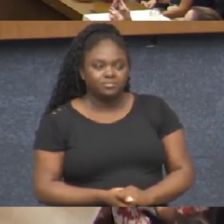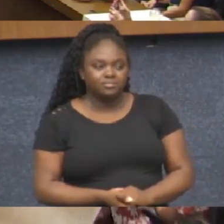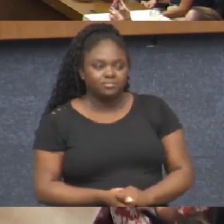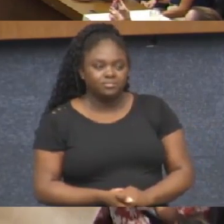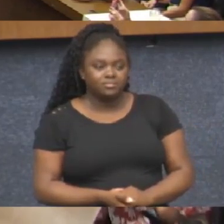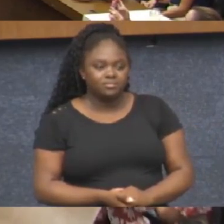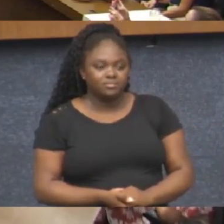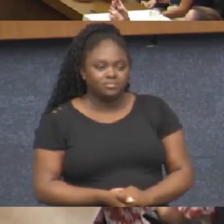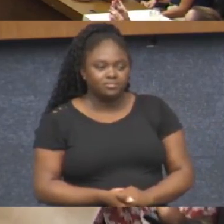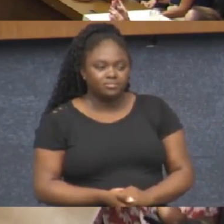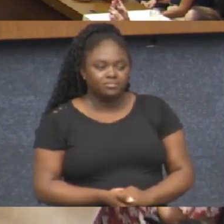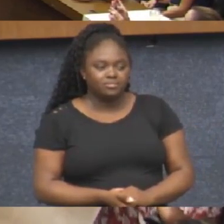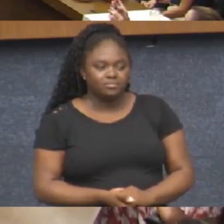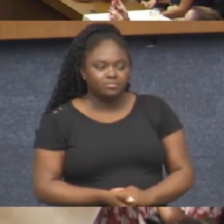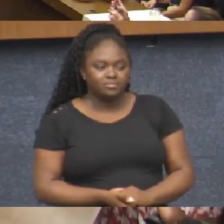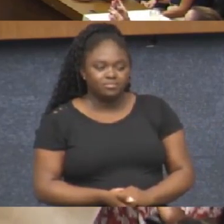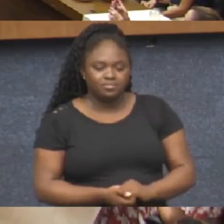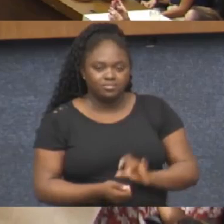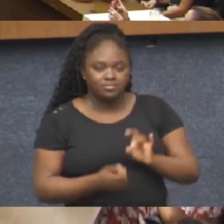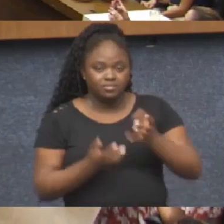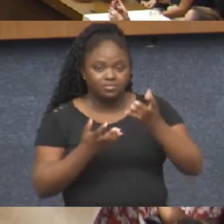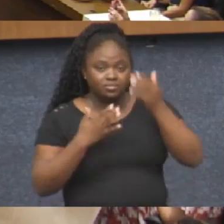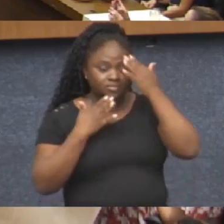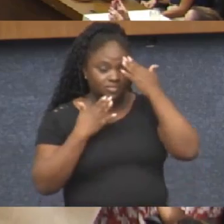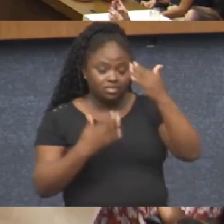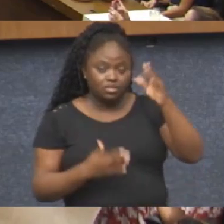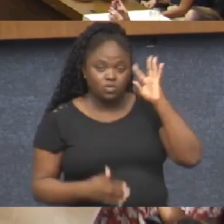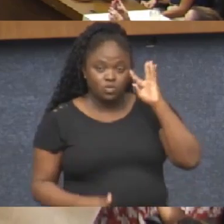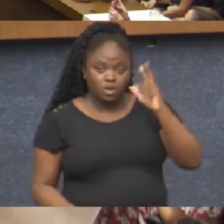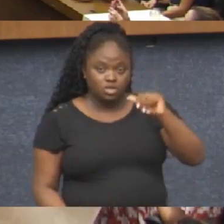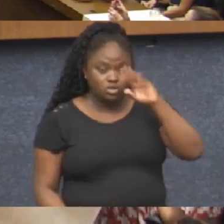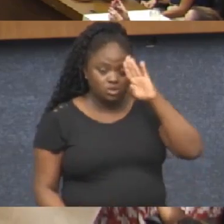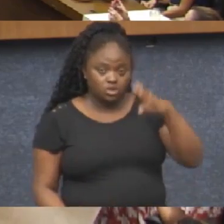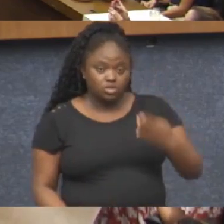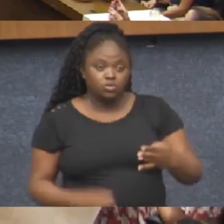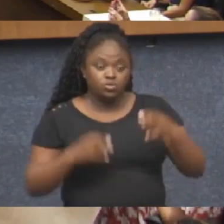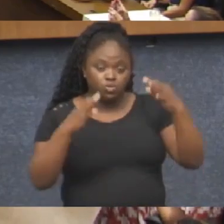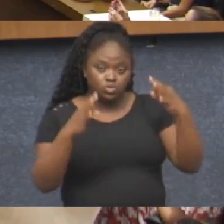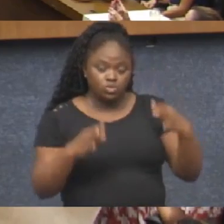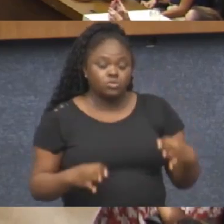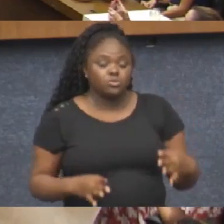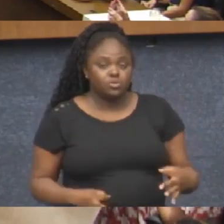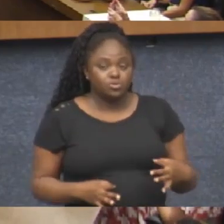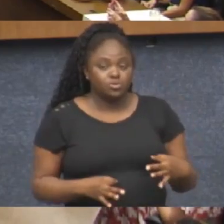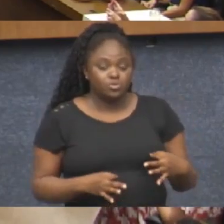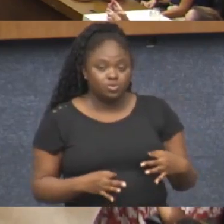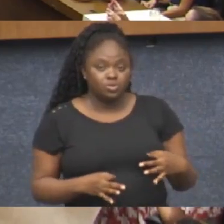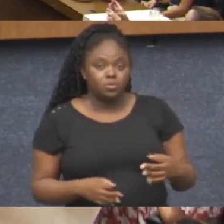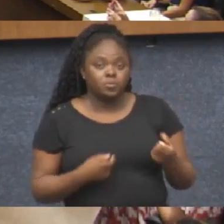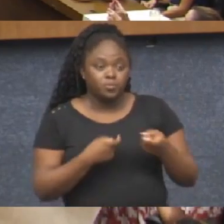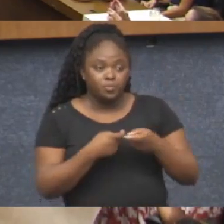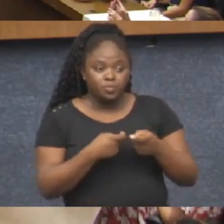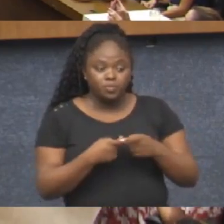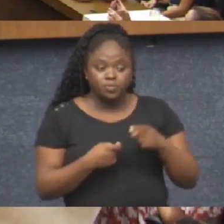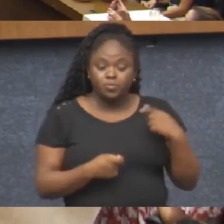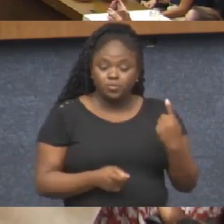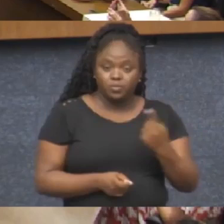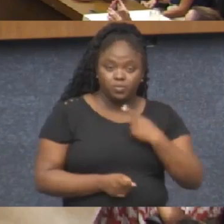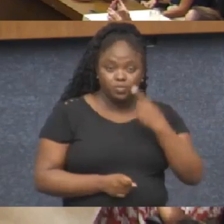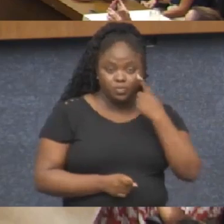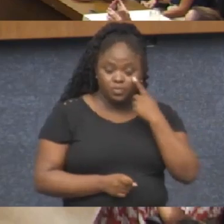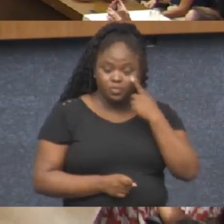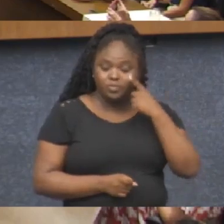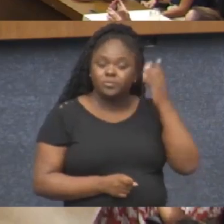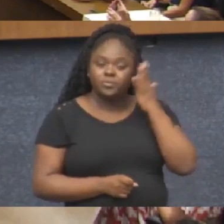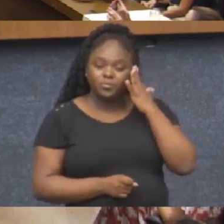Só quero agradecer, e eu acho que é uma homenagem muito justa. É uma medicina, assim, que a gente acompanha